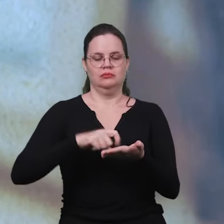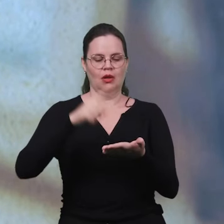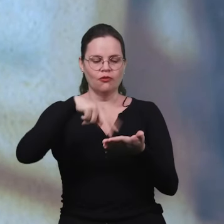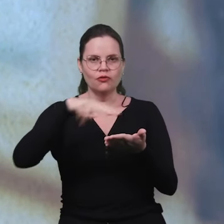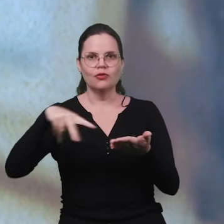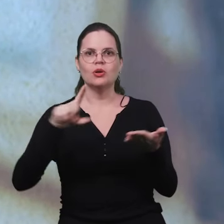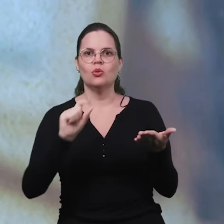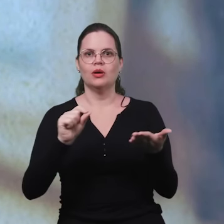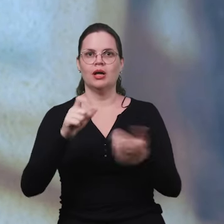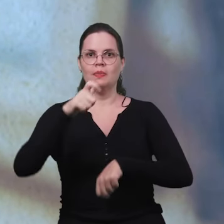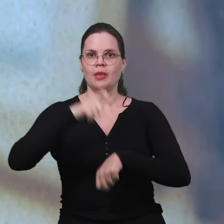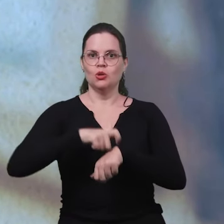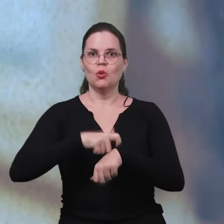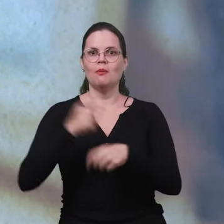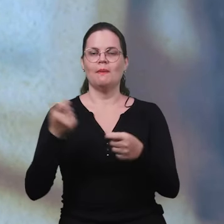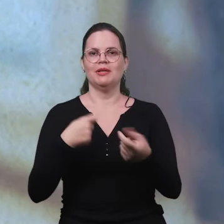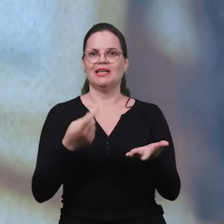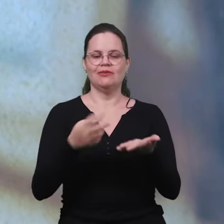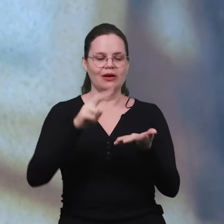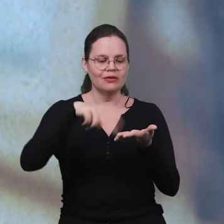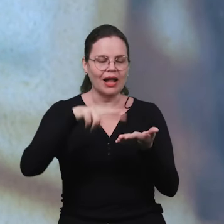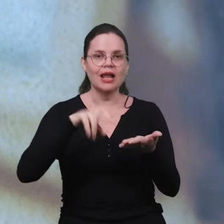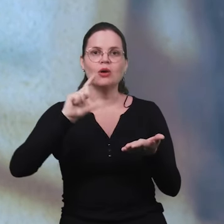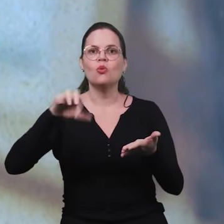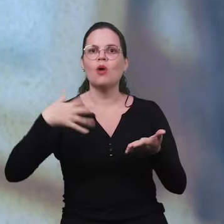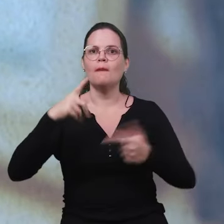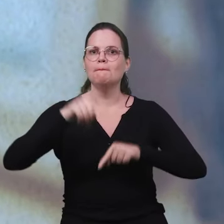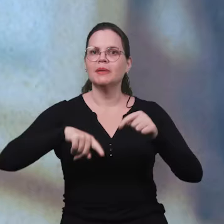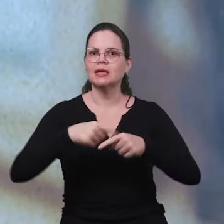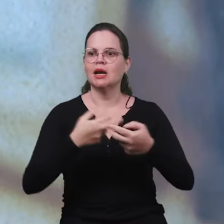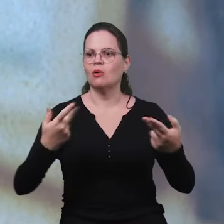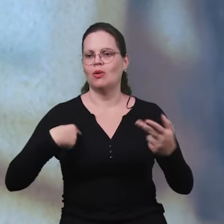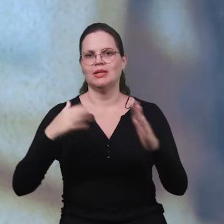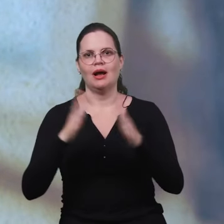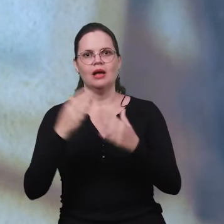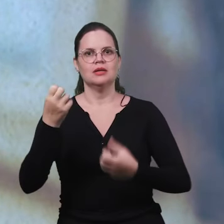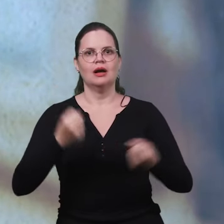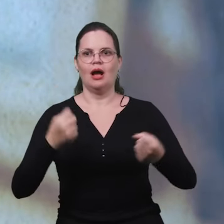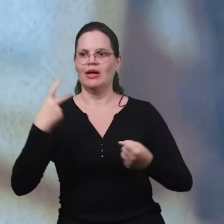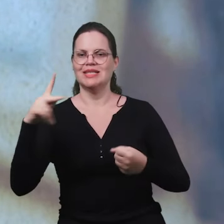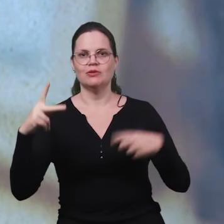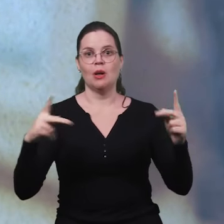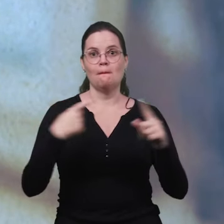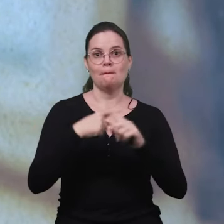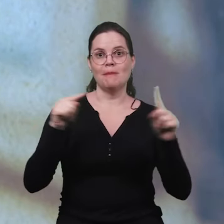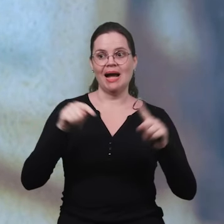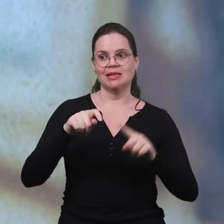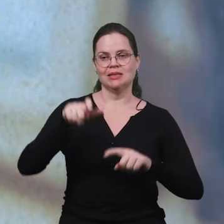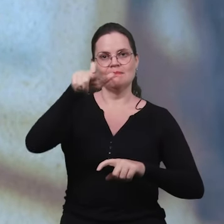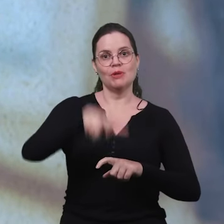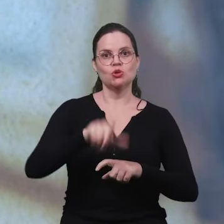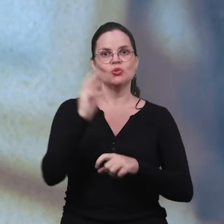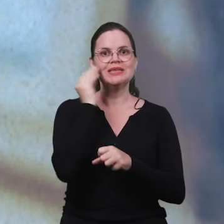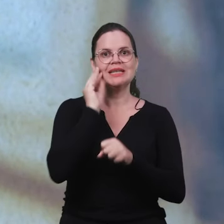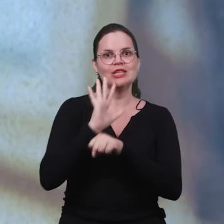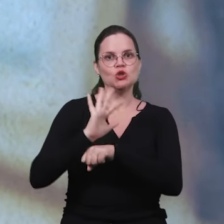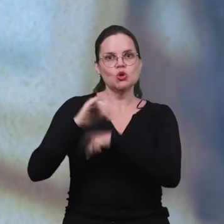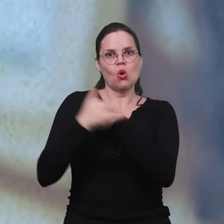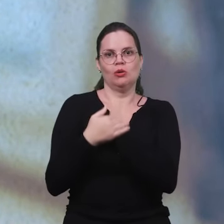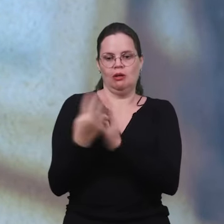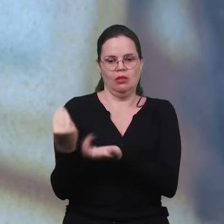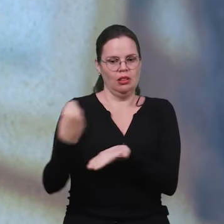dos herdeiros tenta esconder, ocultar um bem, ele não leva ali, não apresenta um bem que ele recebeu por doação, por exemplo, e que